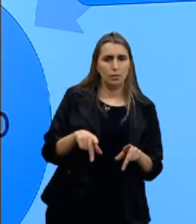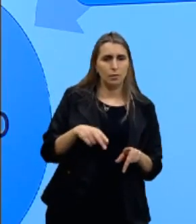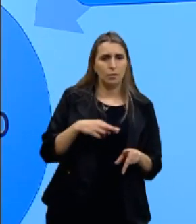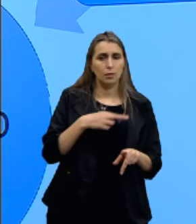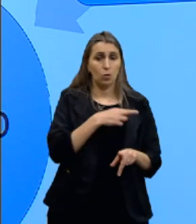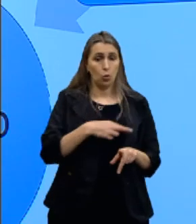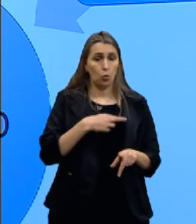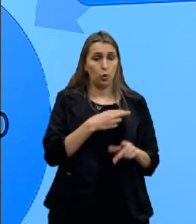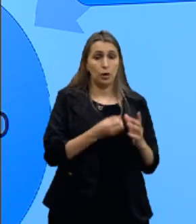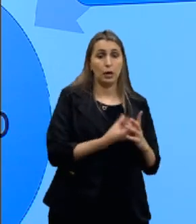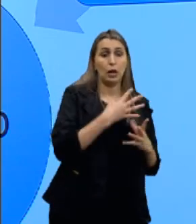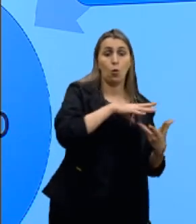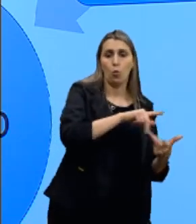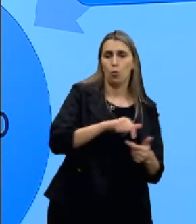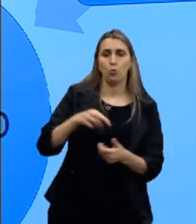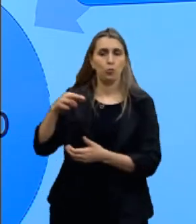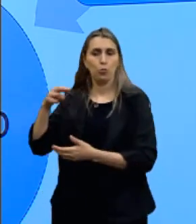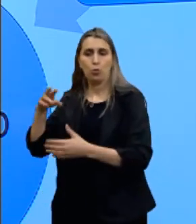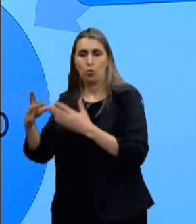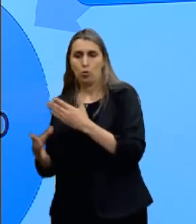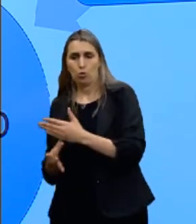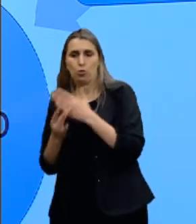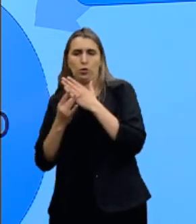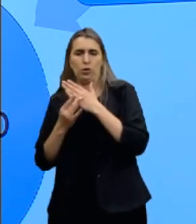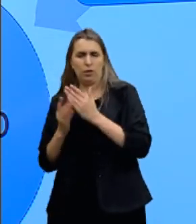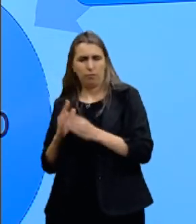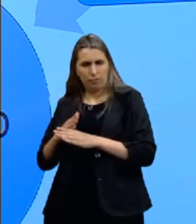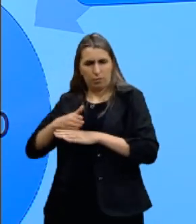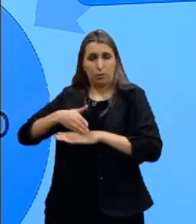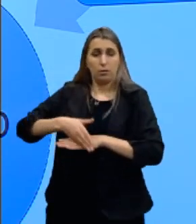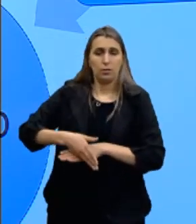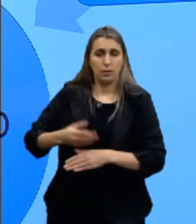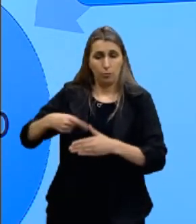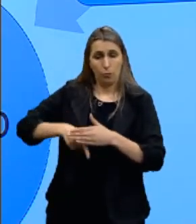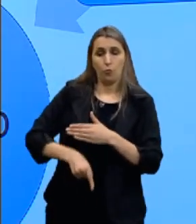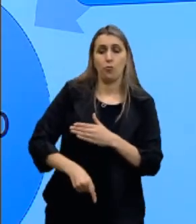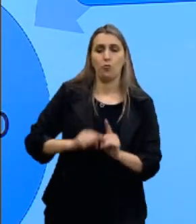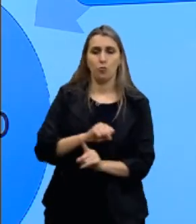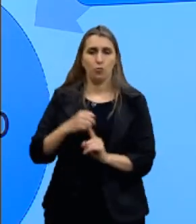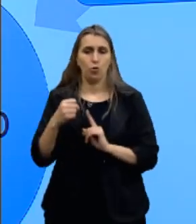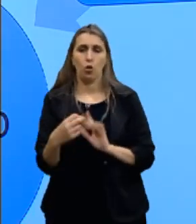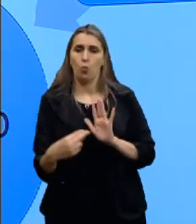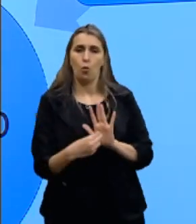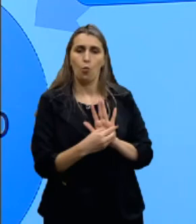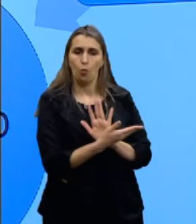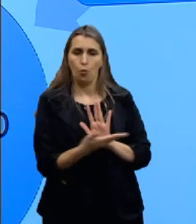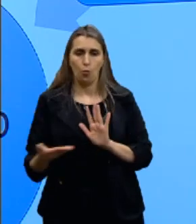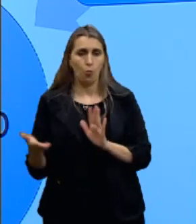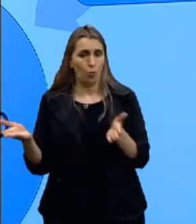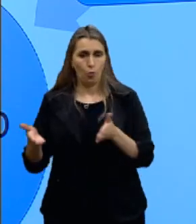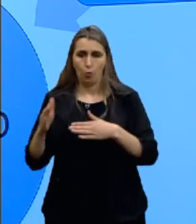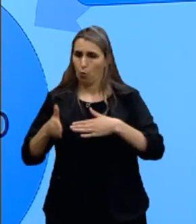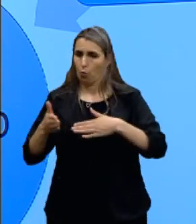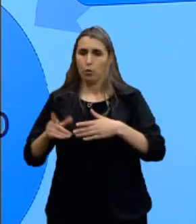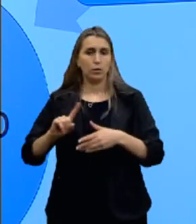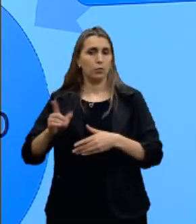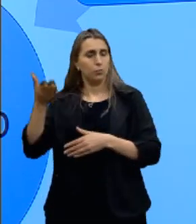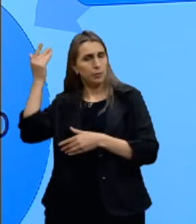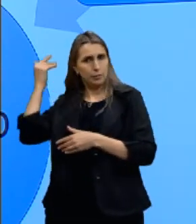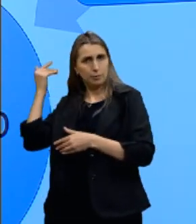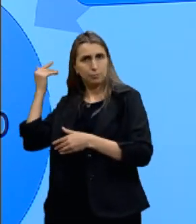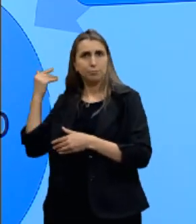romantismo ele cria esse mundo do Realismo ele vai nas entranhas da sociedade e apresentando o presente não buscando no passado